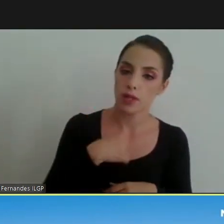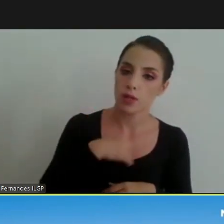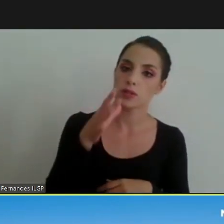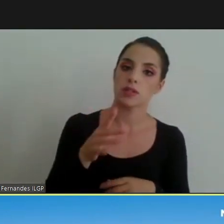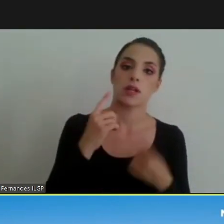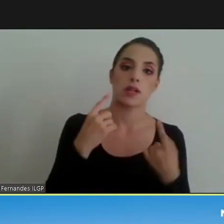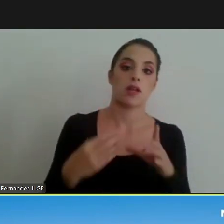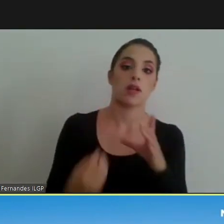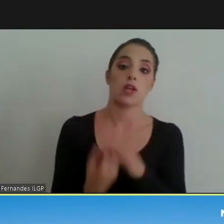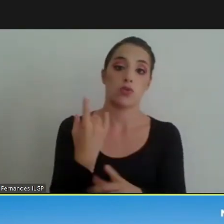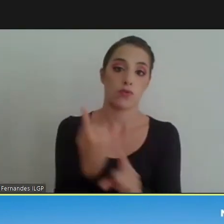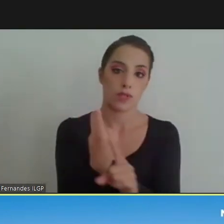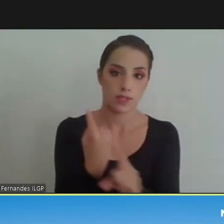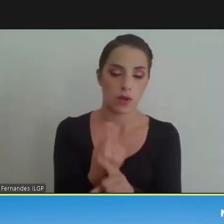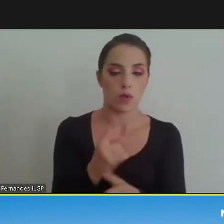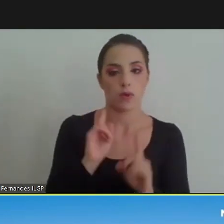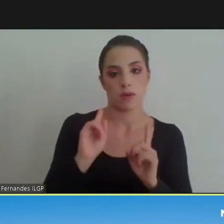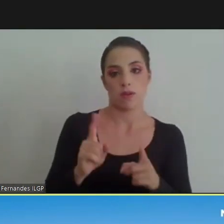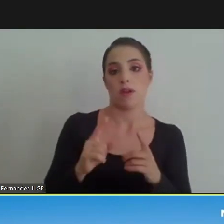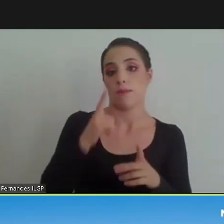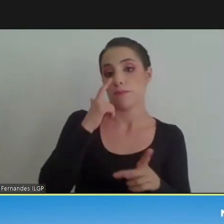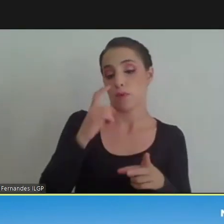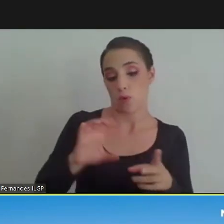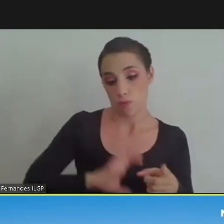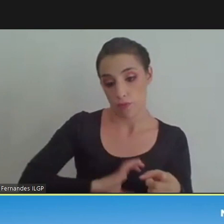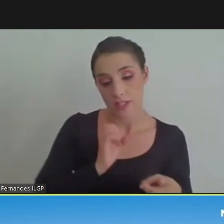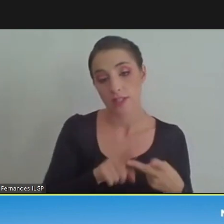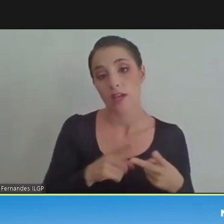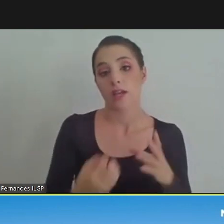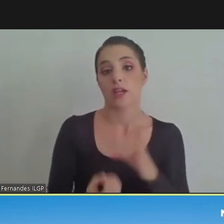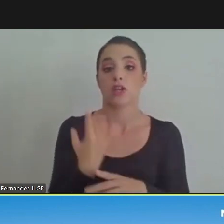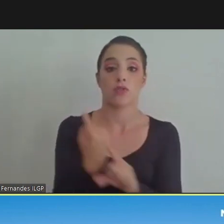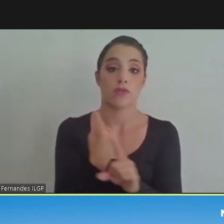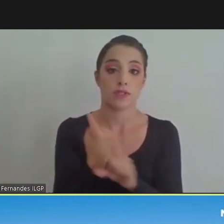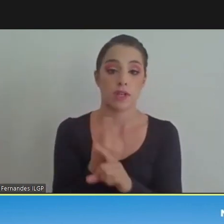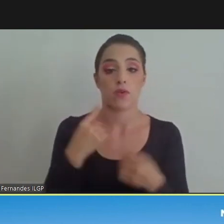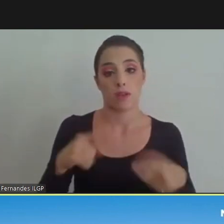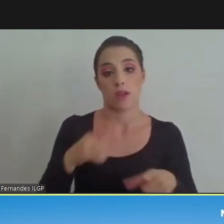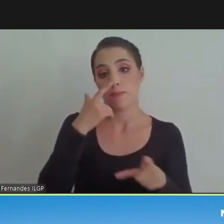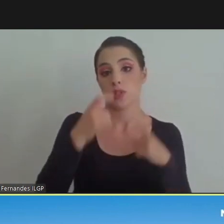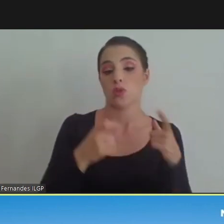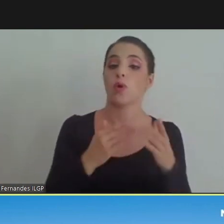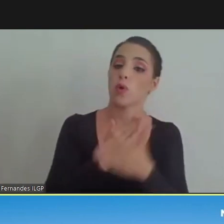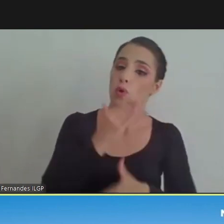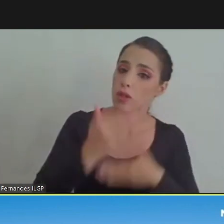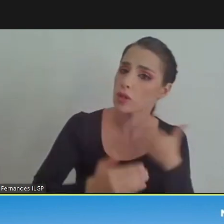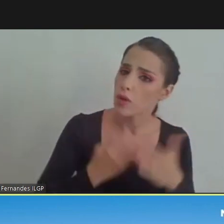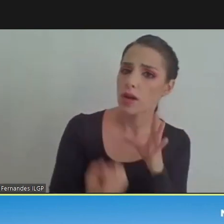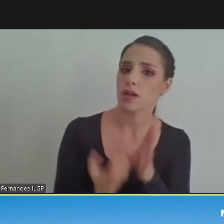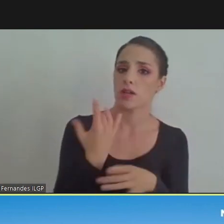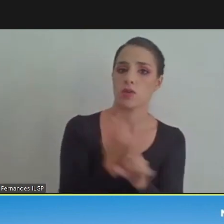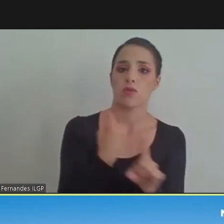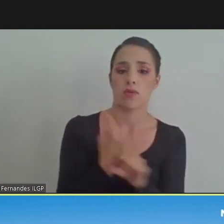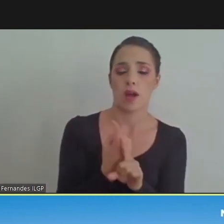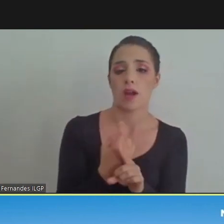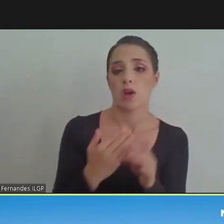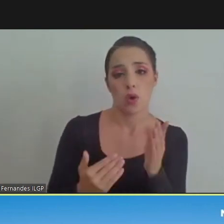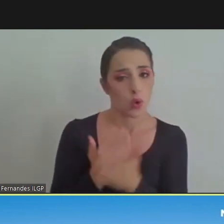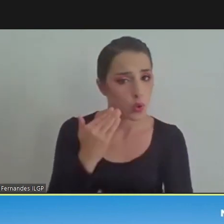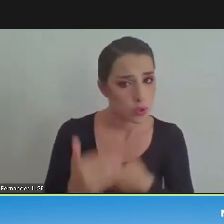seja, a pessoa não continuar a inovar e não ficar à sombra dos louros e